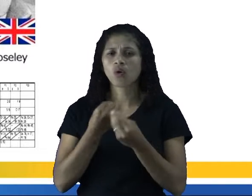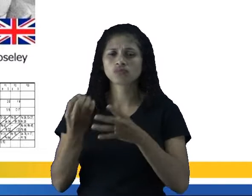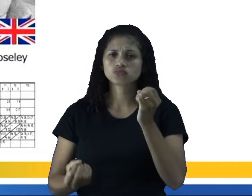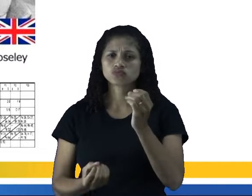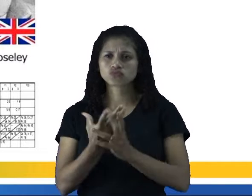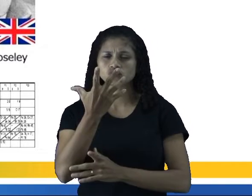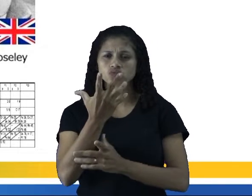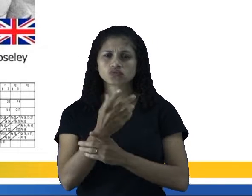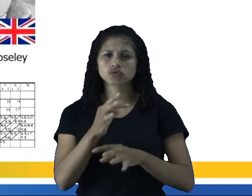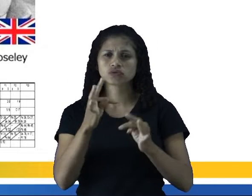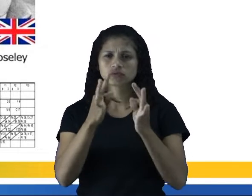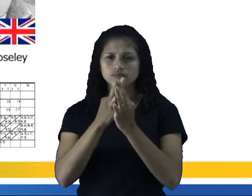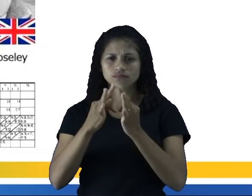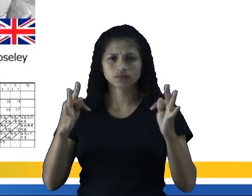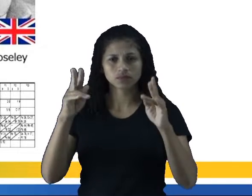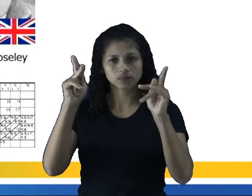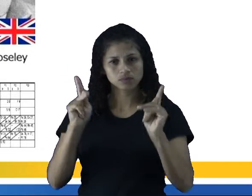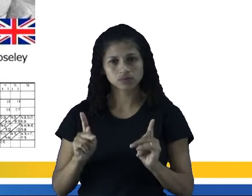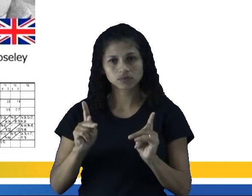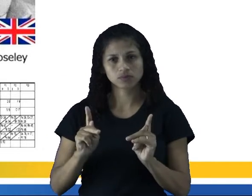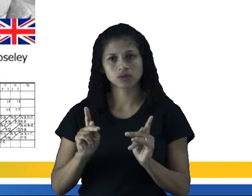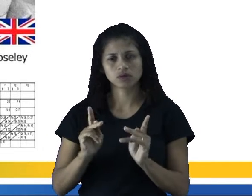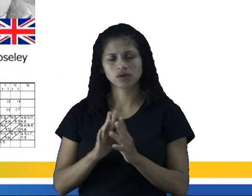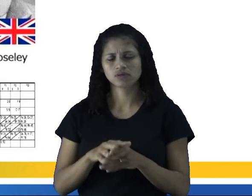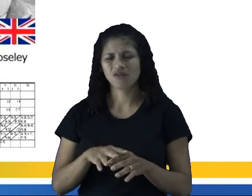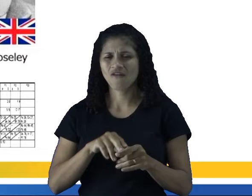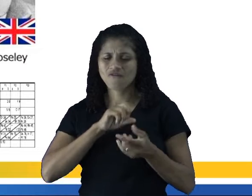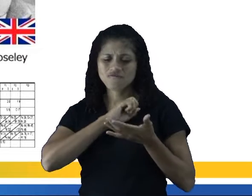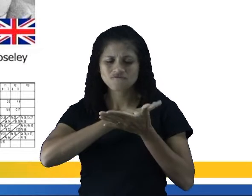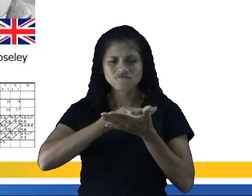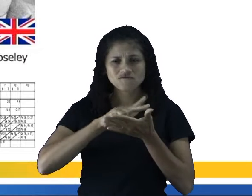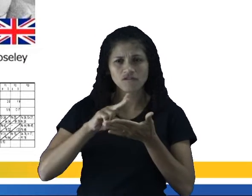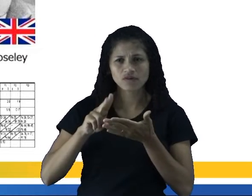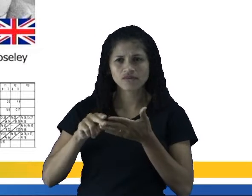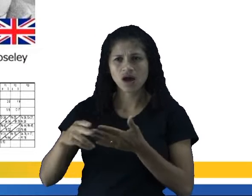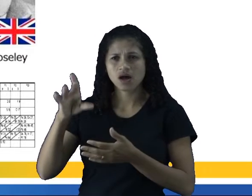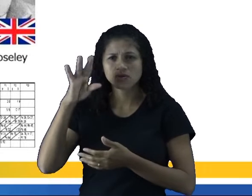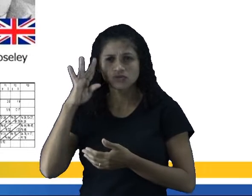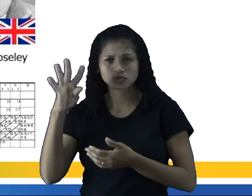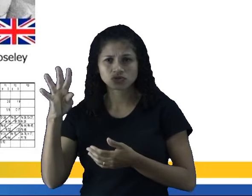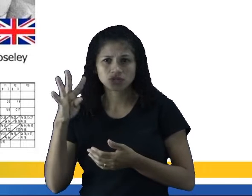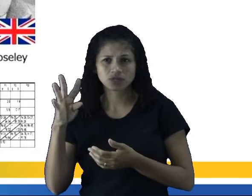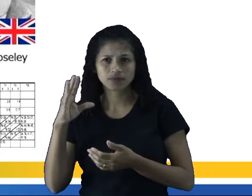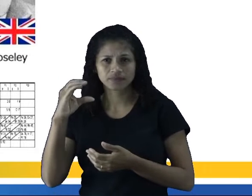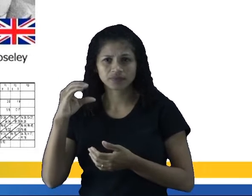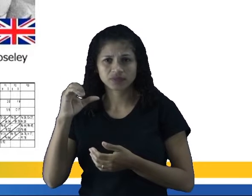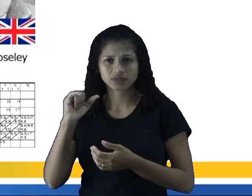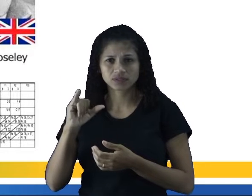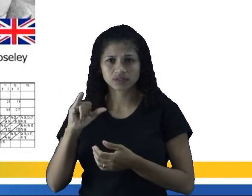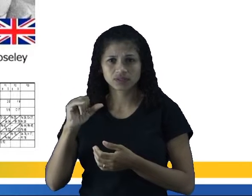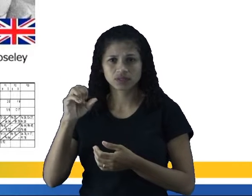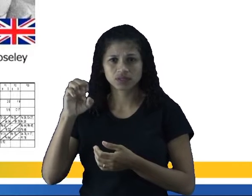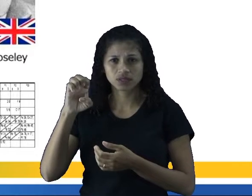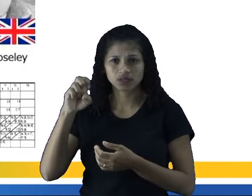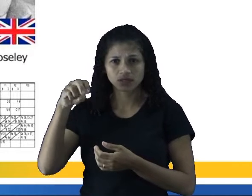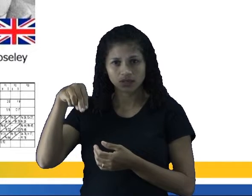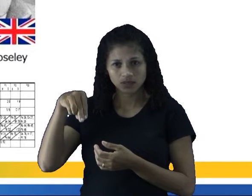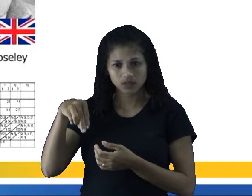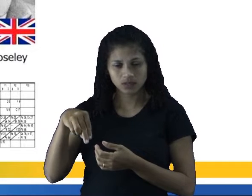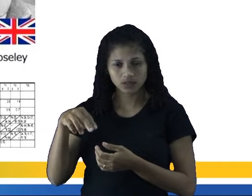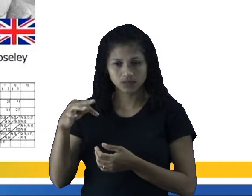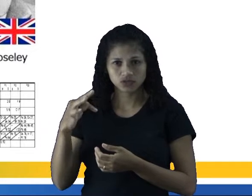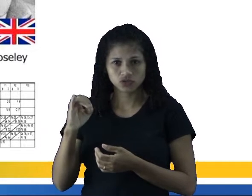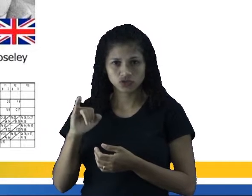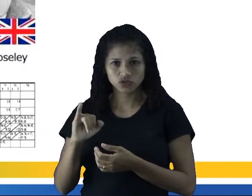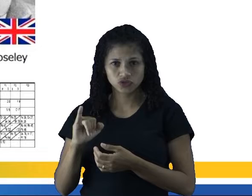tabela periódica, né? A gente teve vários cientistas que trabalharam ali, né, nesse processo de produzir ali uma tabela